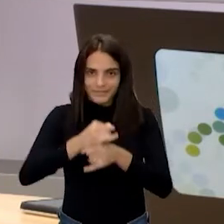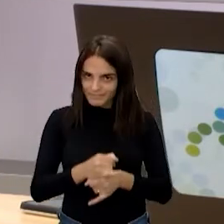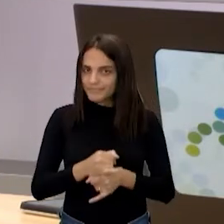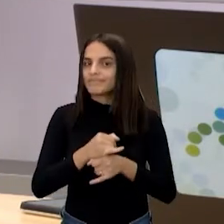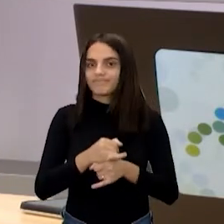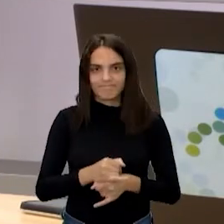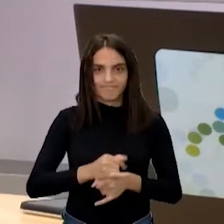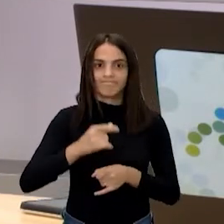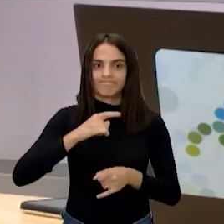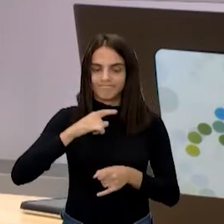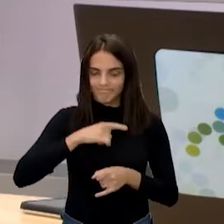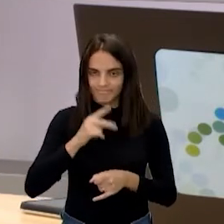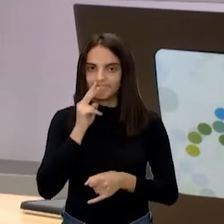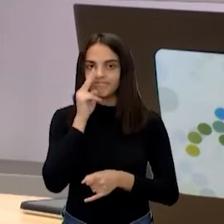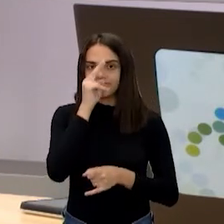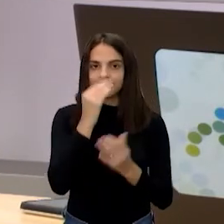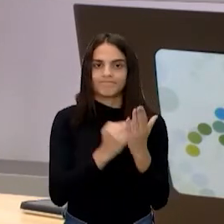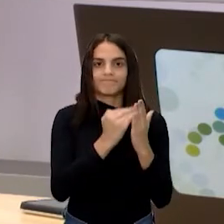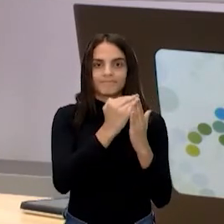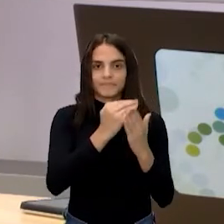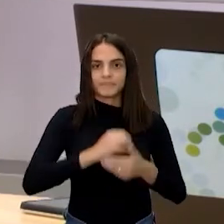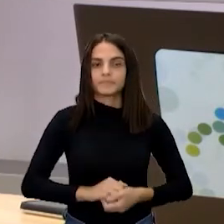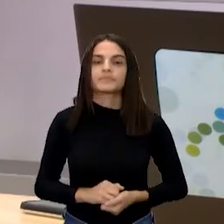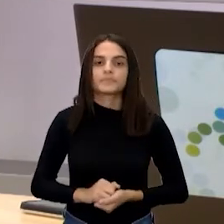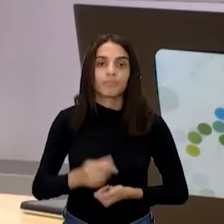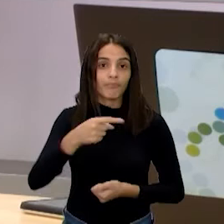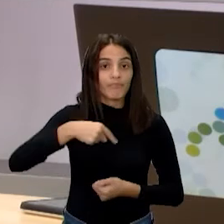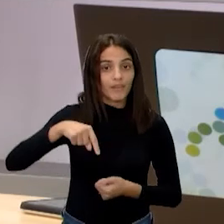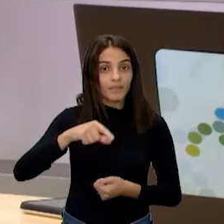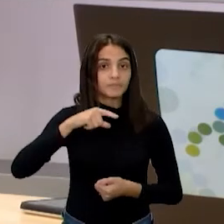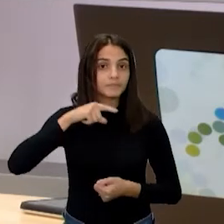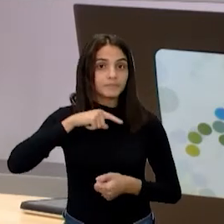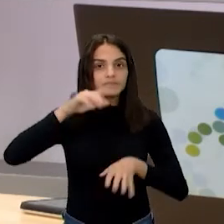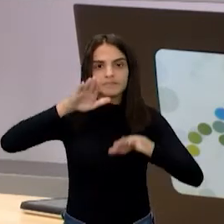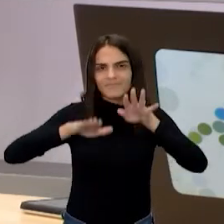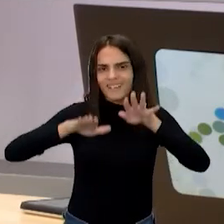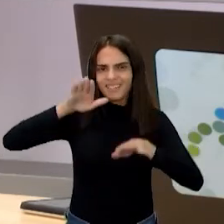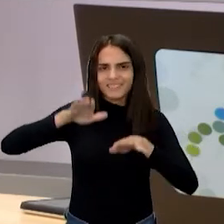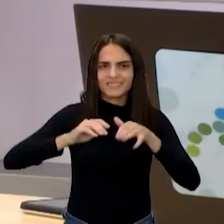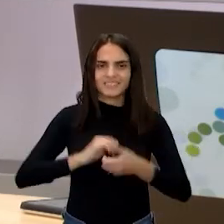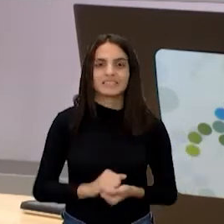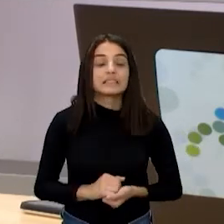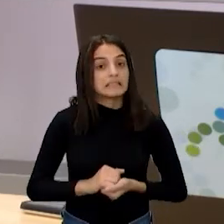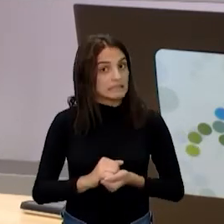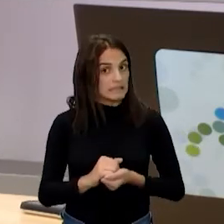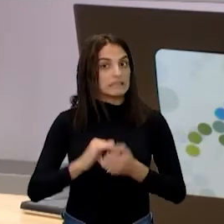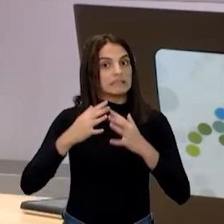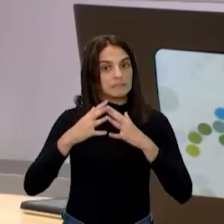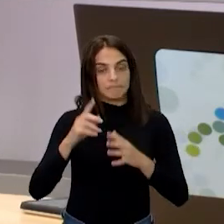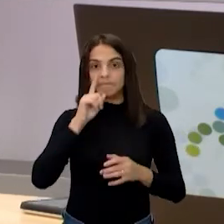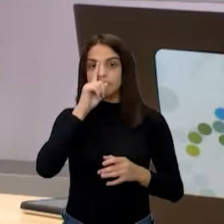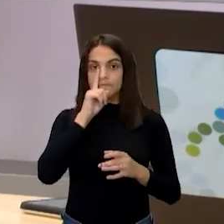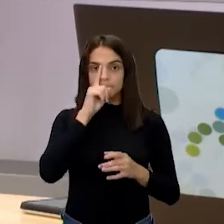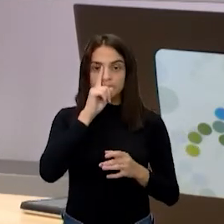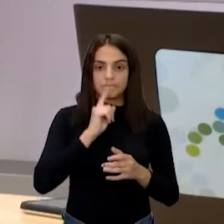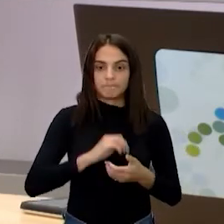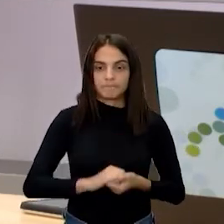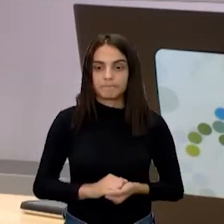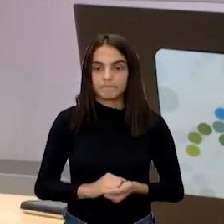mais potencializado e a gente está, às vezes, no emaranhado aí numa armadilha, né?